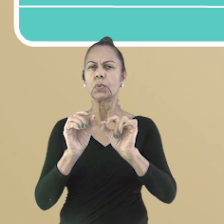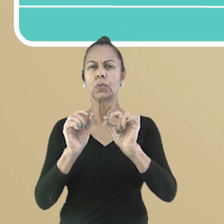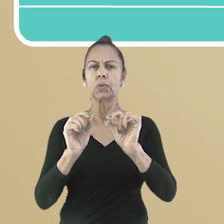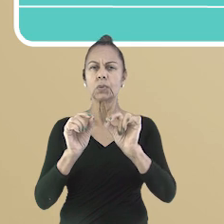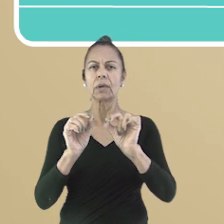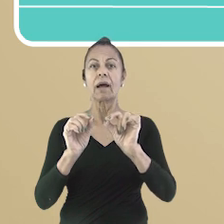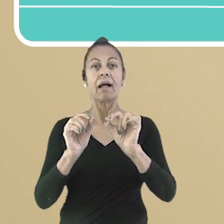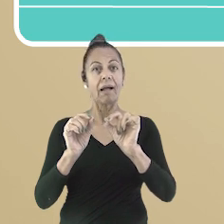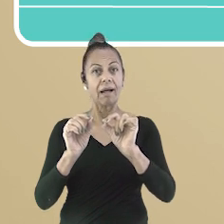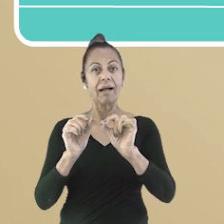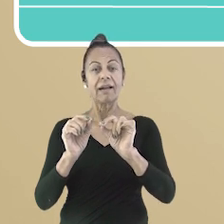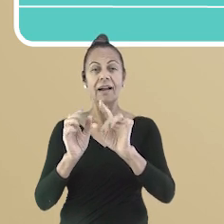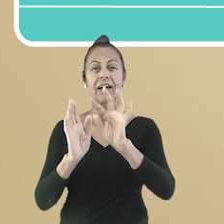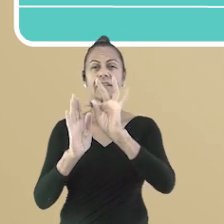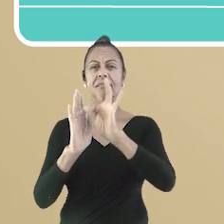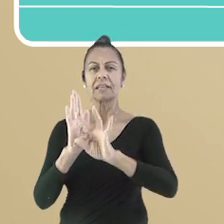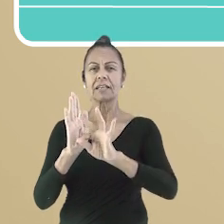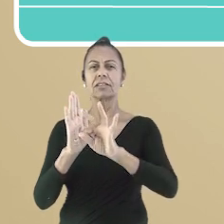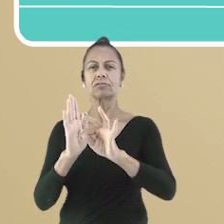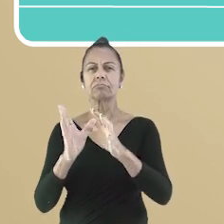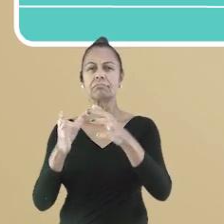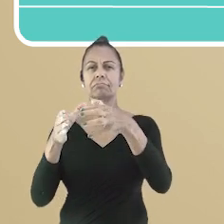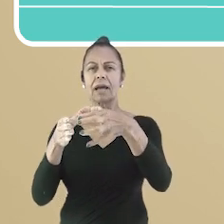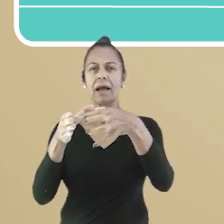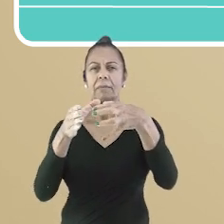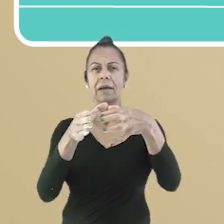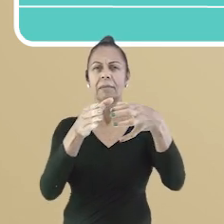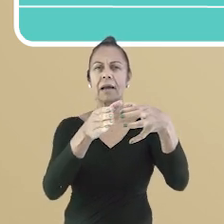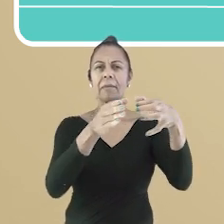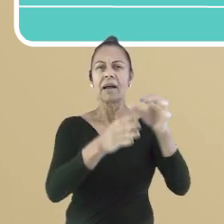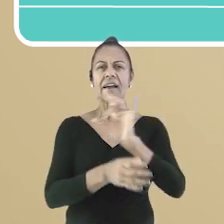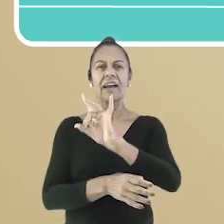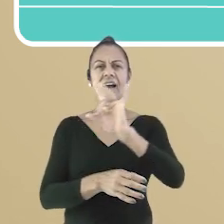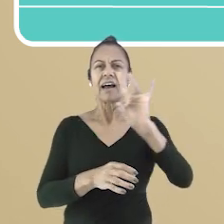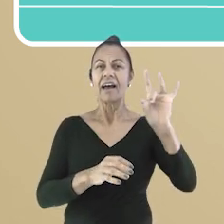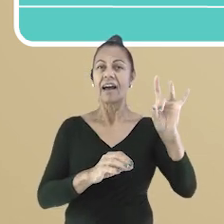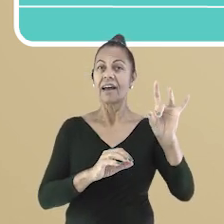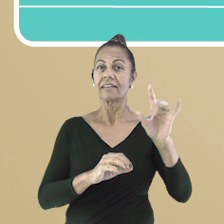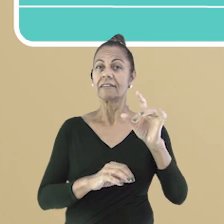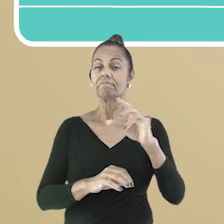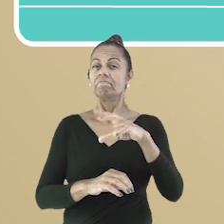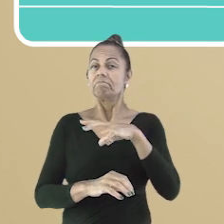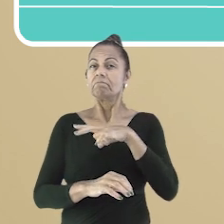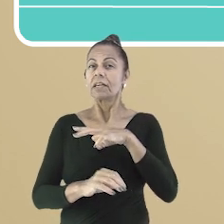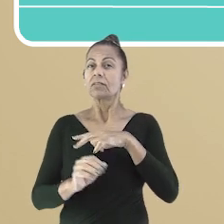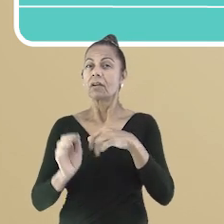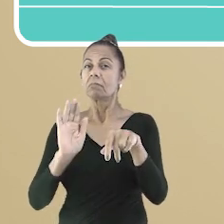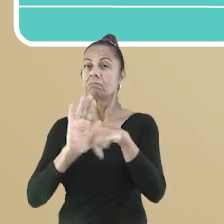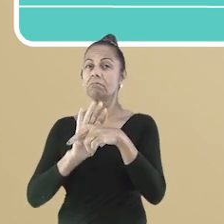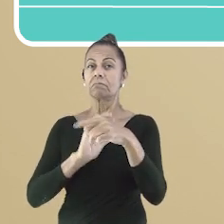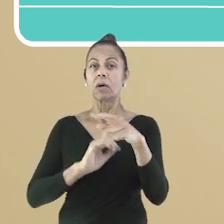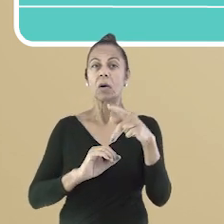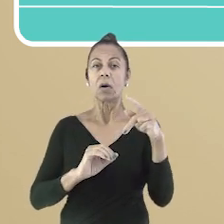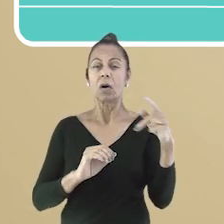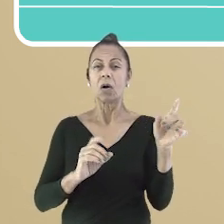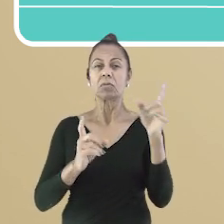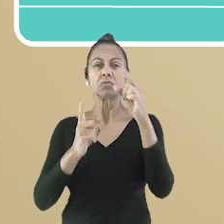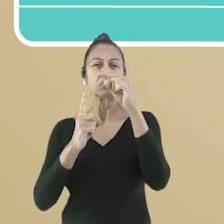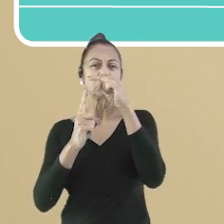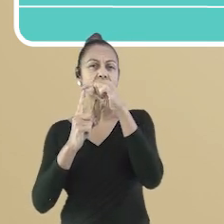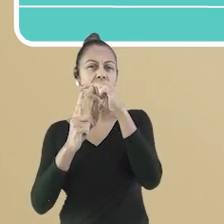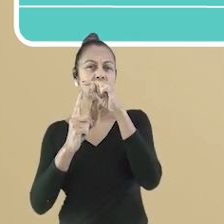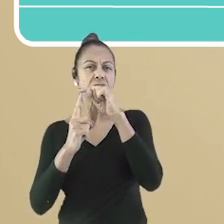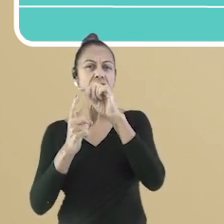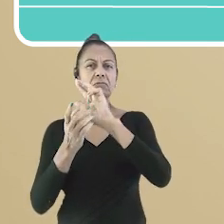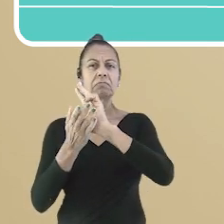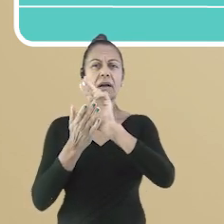Gêneros textuais são grupos de textos organizados de acordo com suas particularidades, definidas por seu